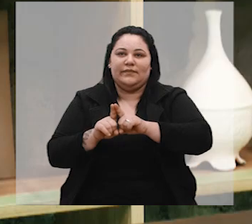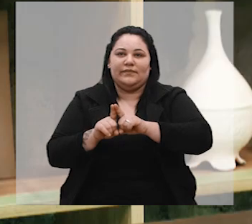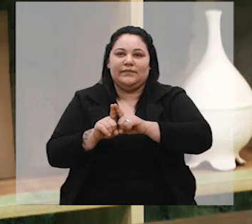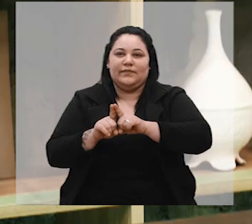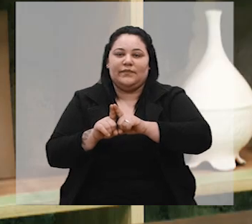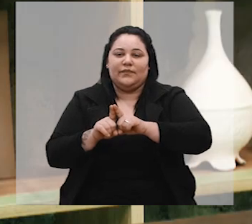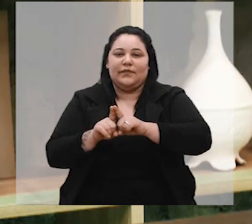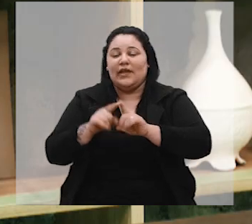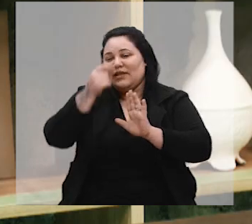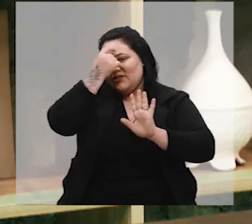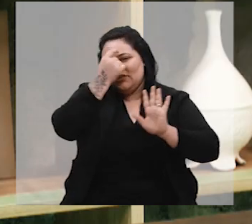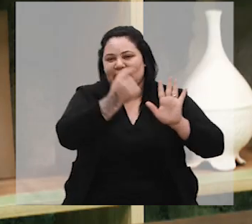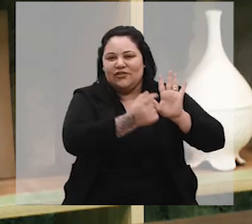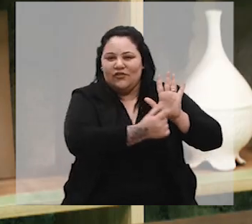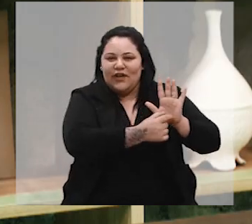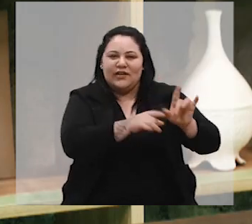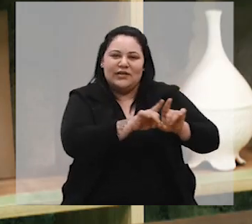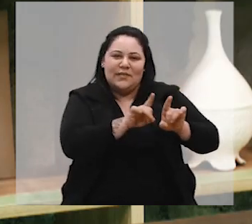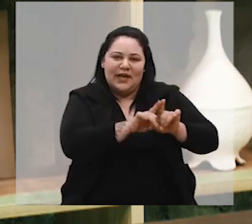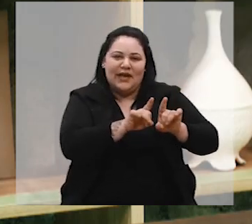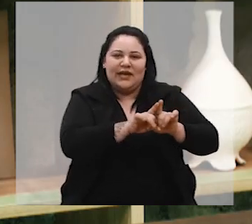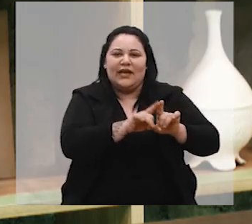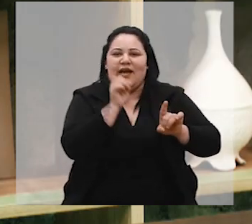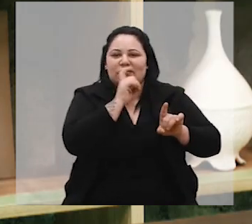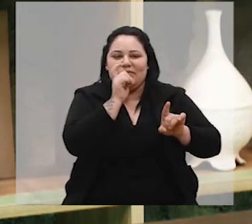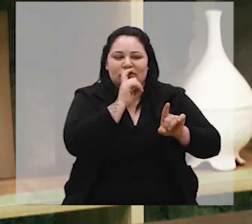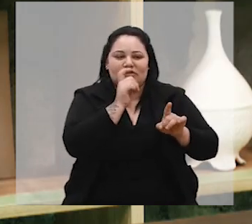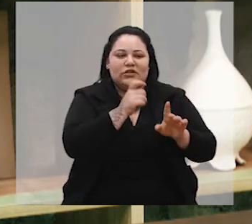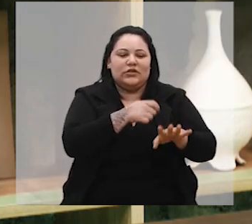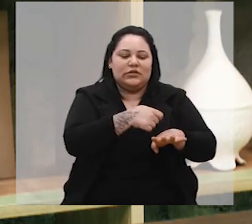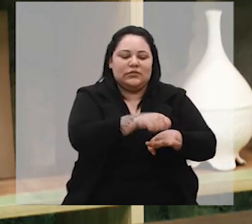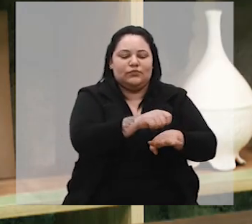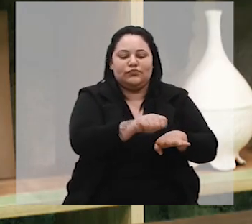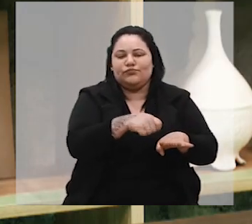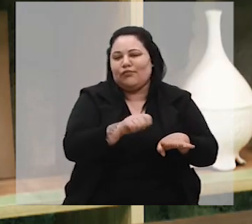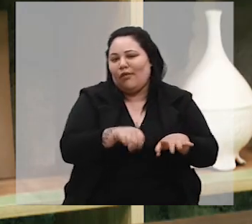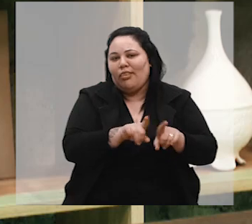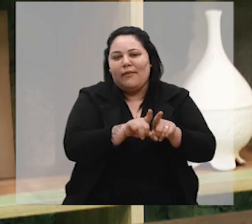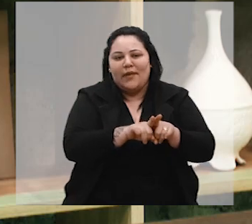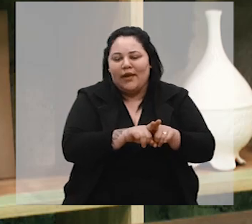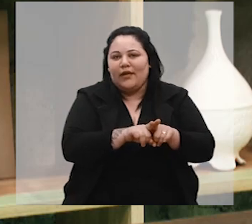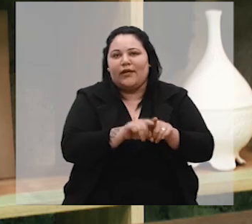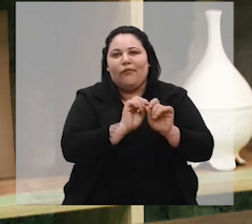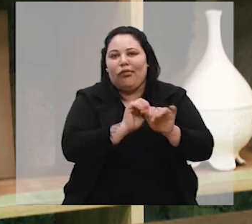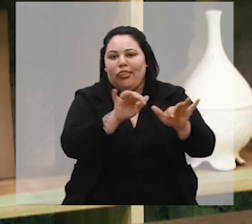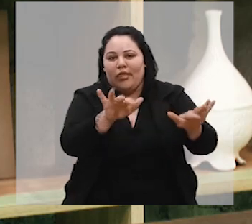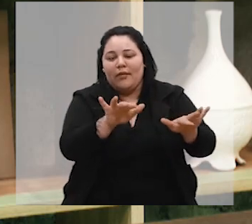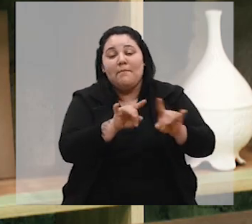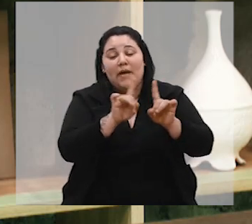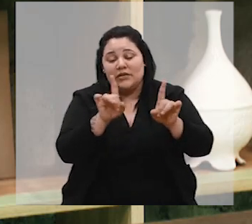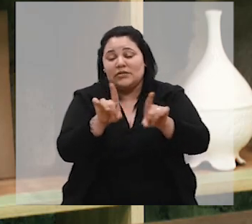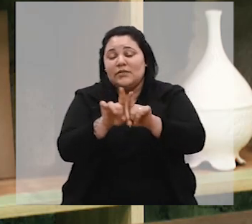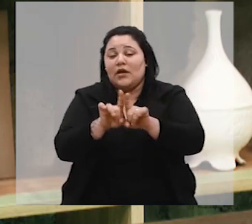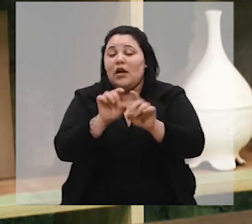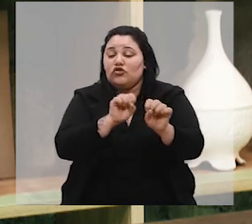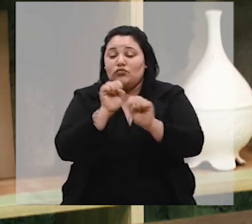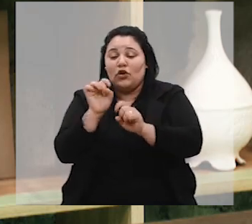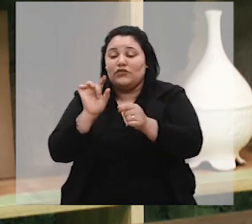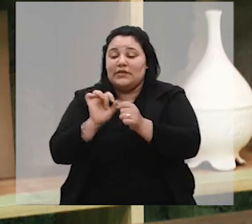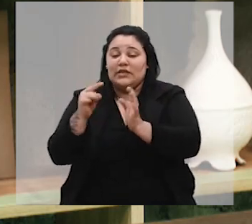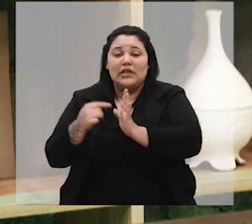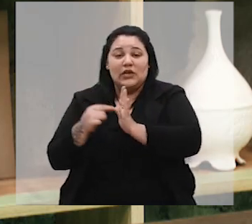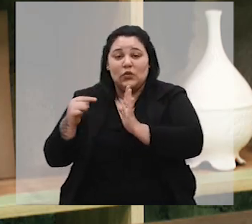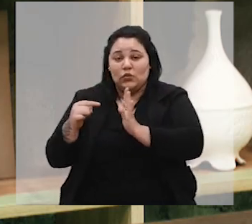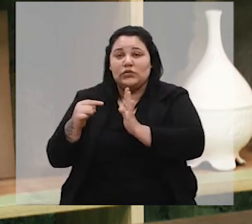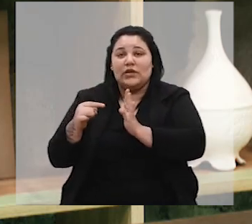crescente do uso de inteligência artificial, disseminação de fake news. A gente falou muito sobre isso nos episódios anteriores, mas também são passíveis de denúncia e de